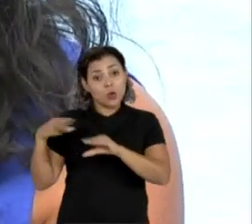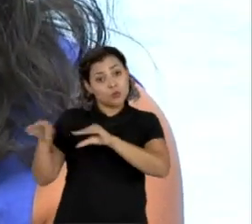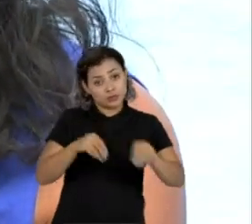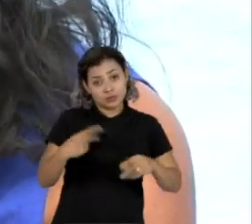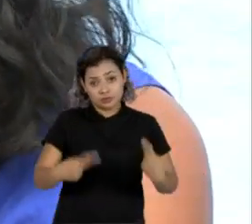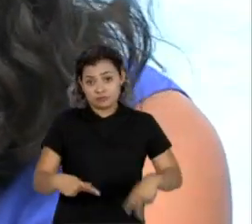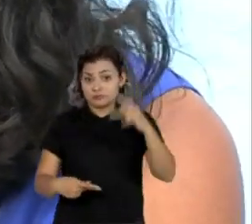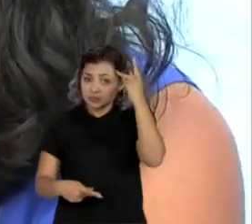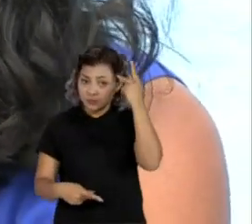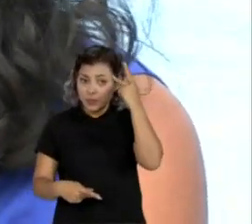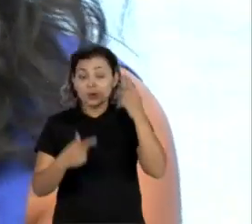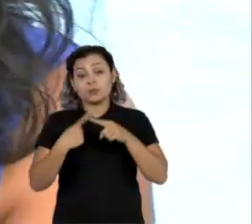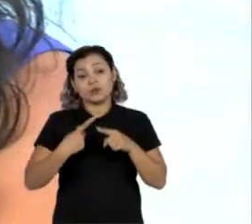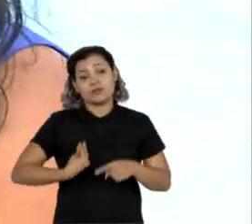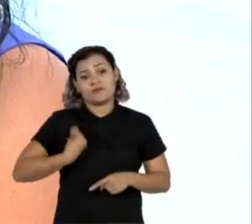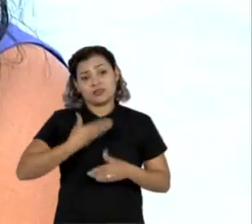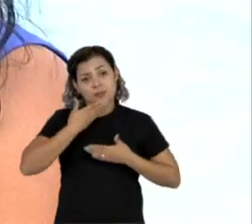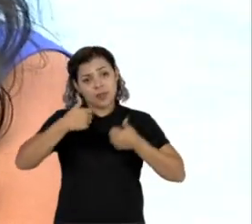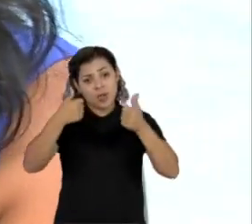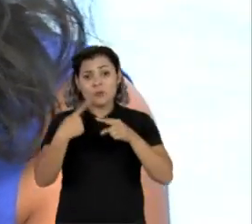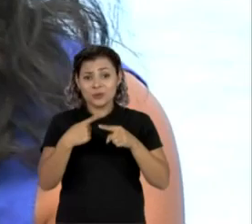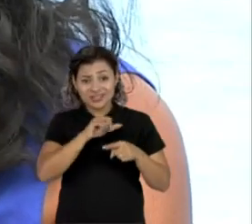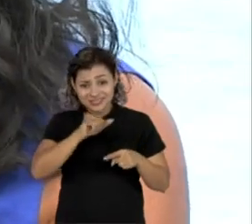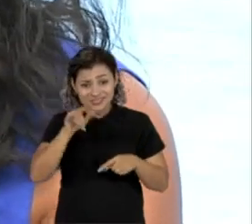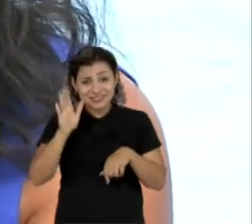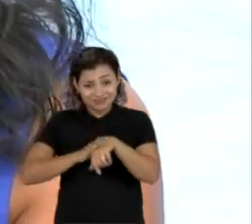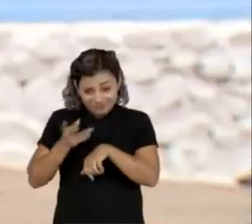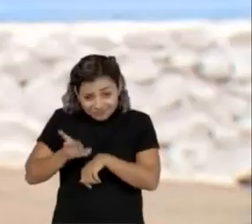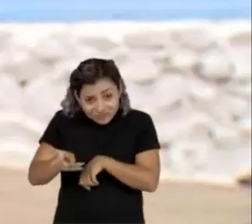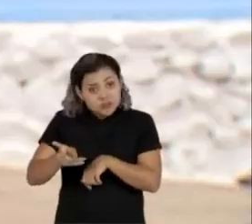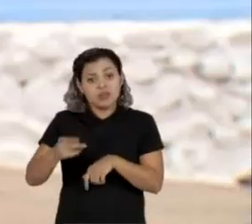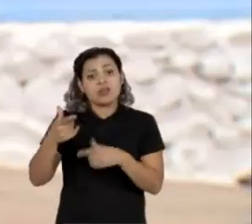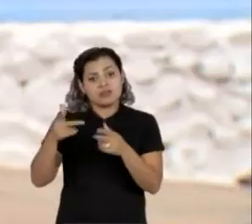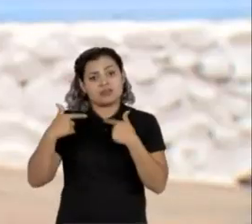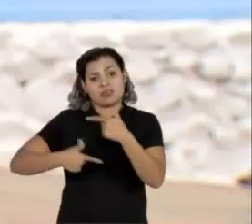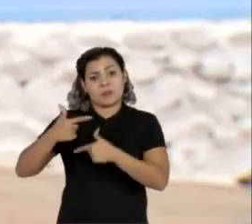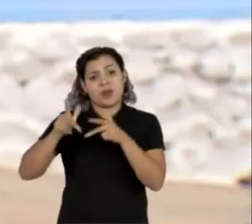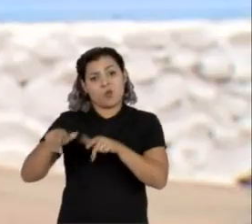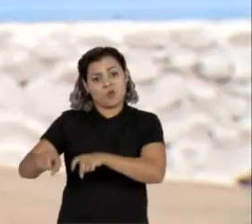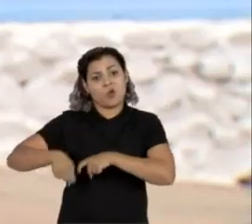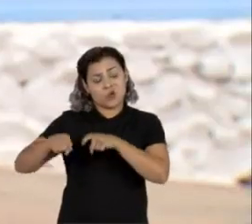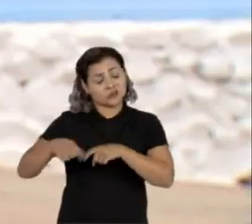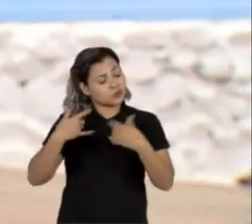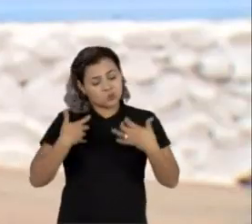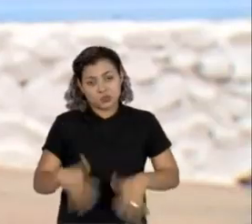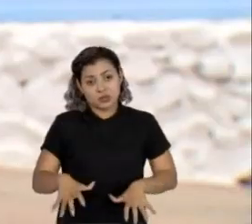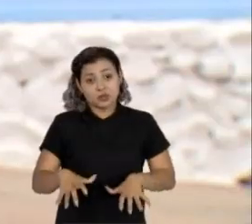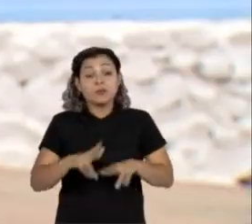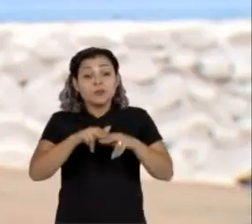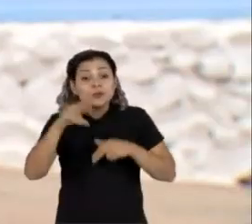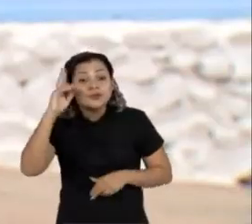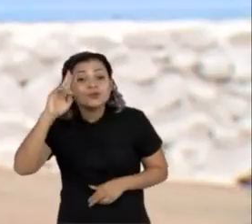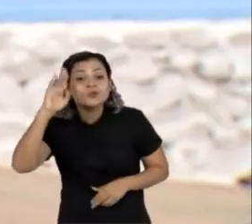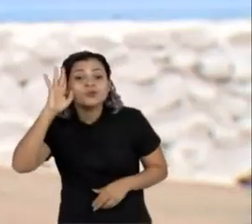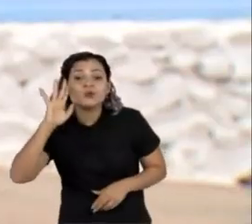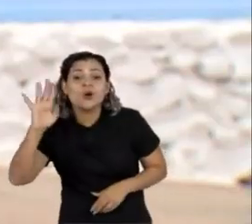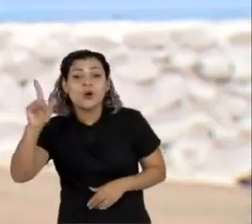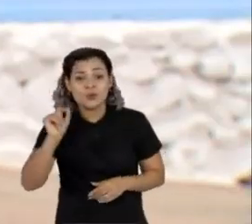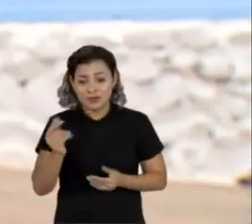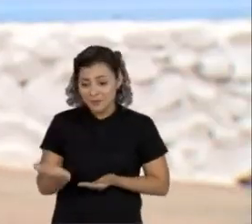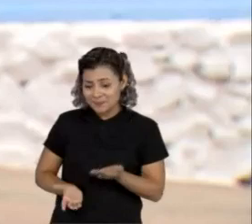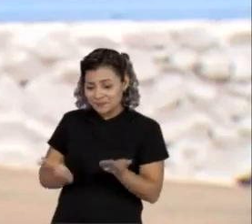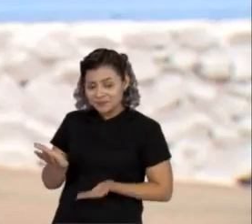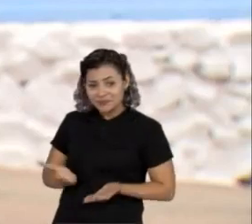meus filhos, porque se eles estivessem lá, eles iam ser cortador de cana também e eu não queria. O sonho dessas mulheres era deixarem de ser